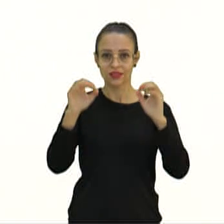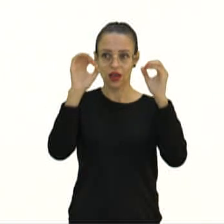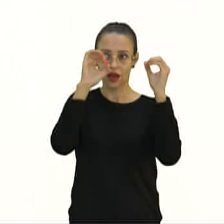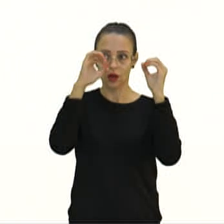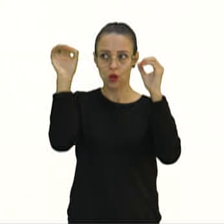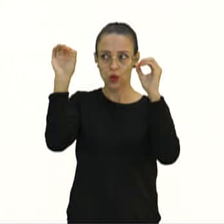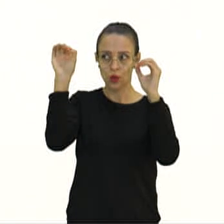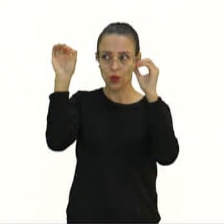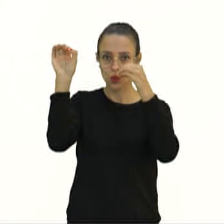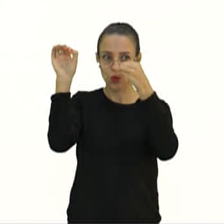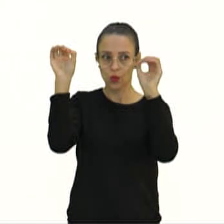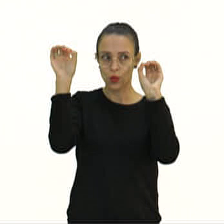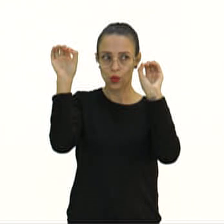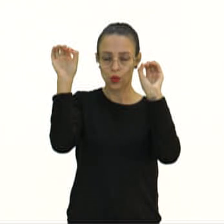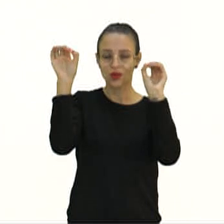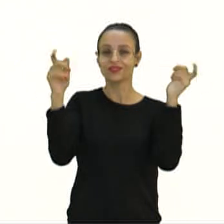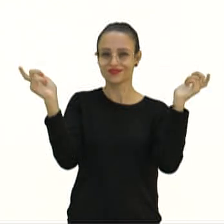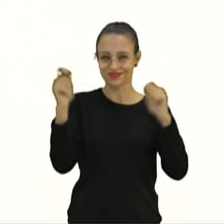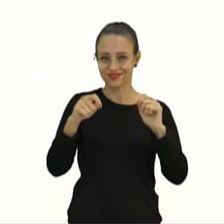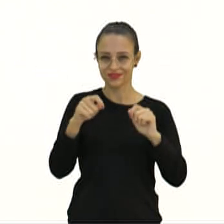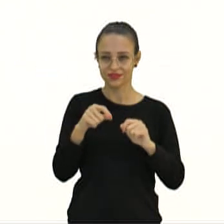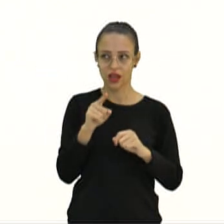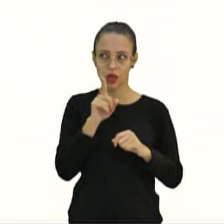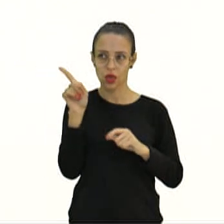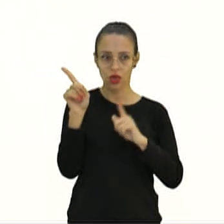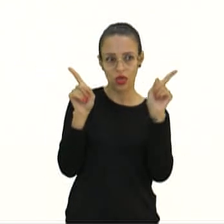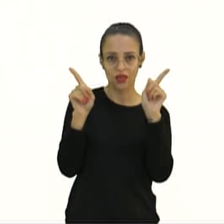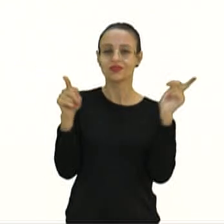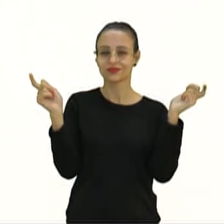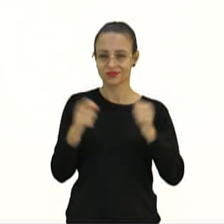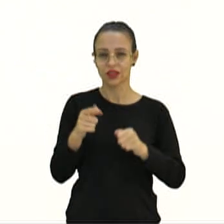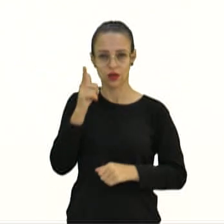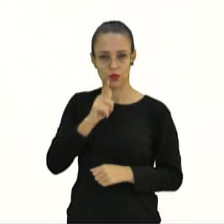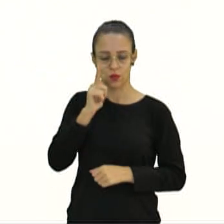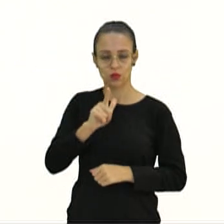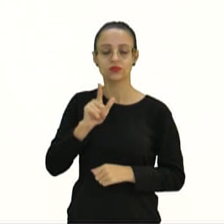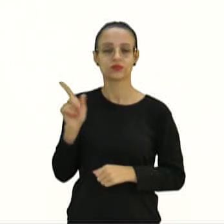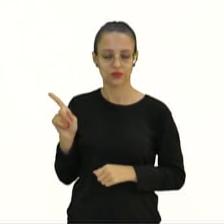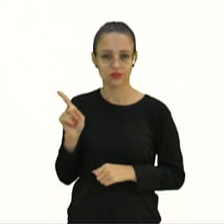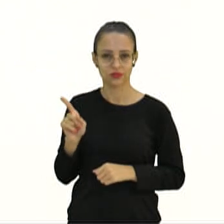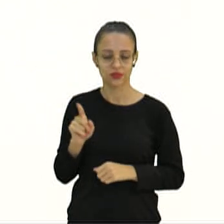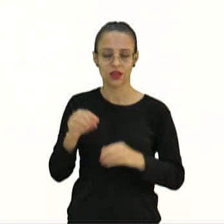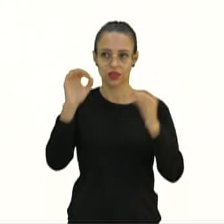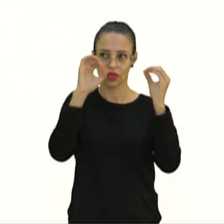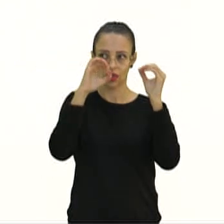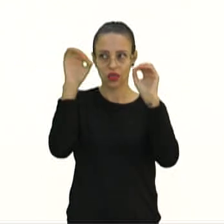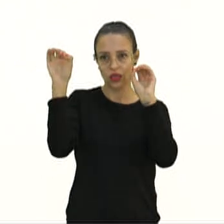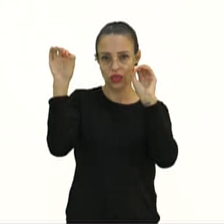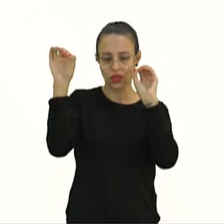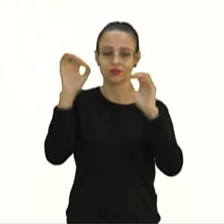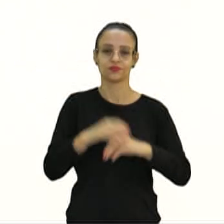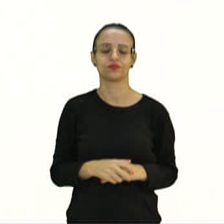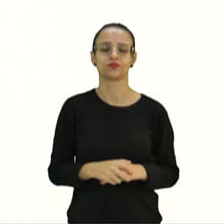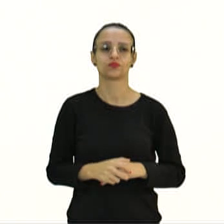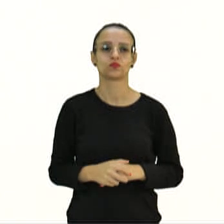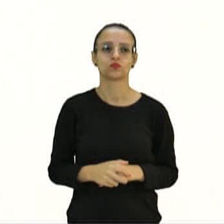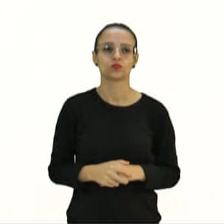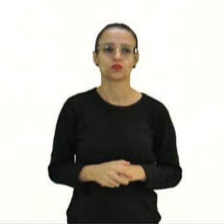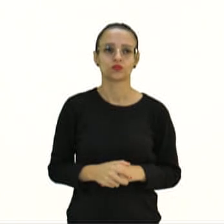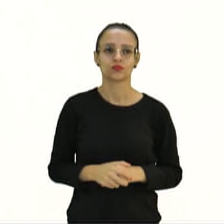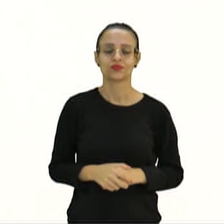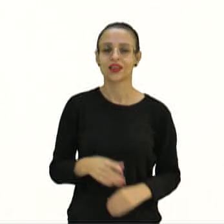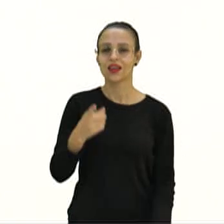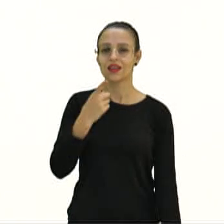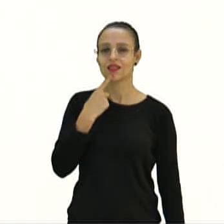legal! Aquele ditado de um olho no peixe, um olho no gato, na verdade eles não sabiam dos camaleões quando criaram esse ditado. A